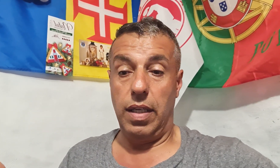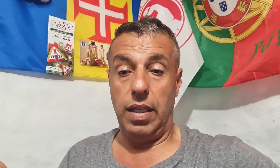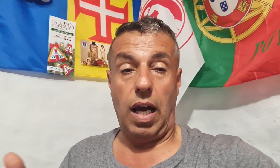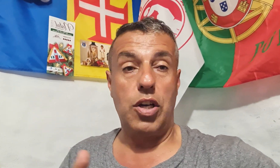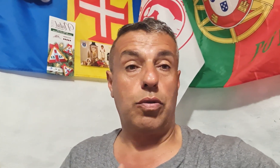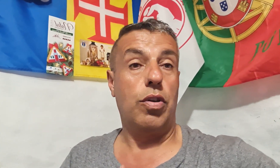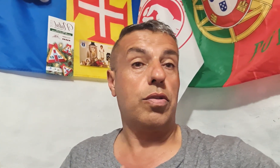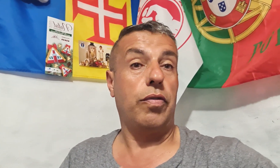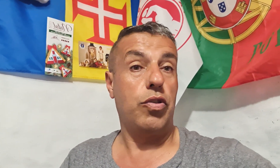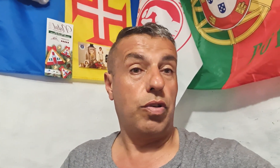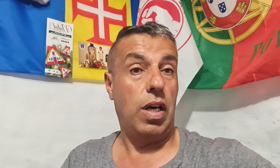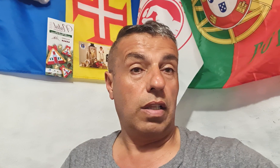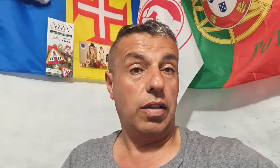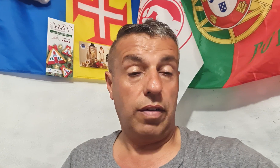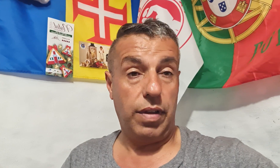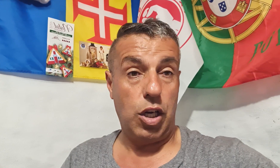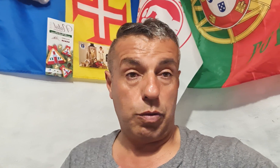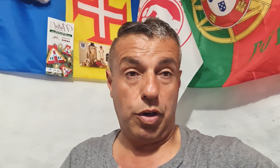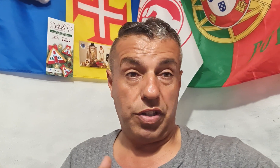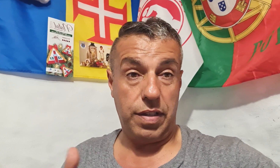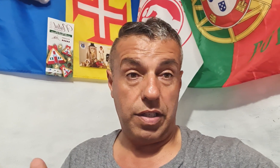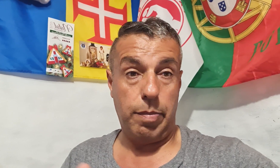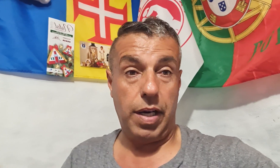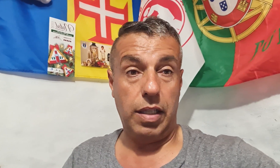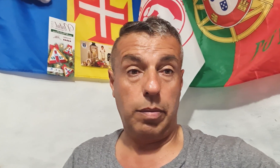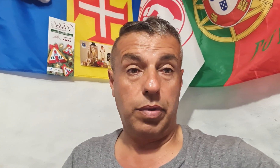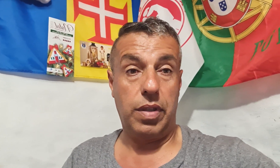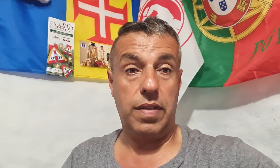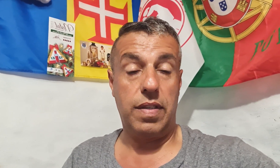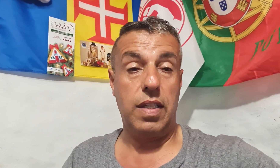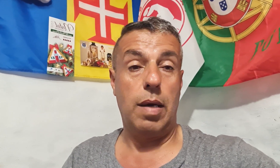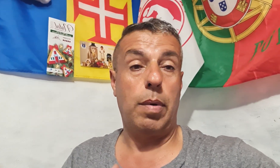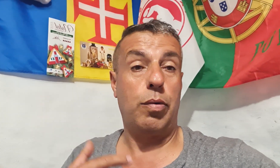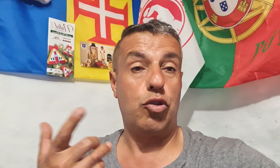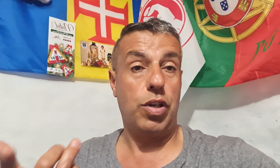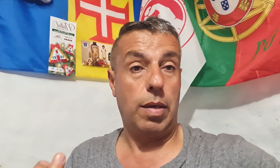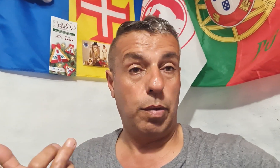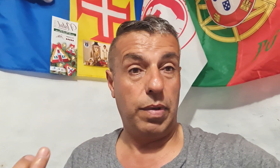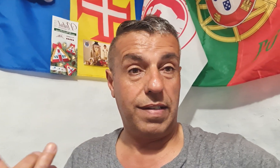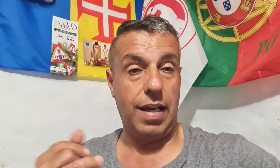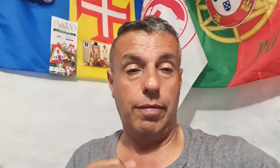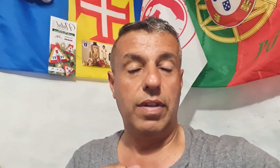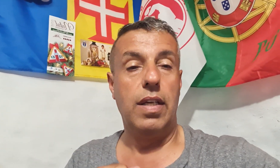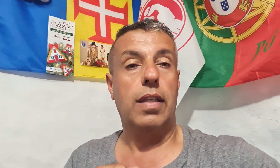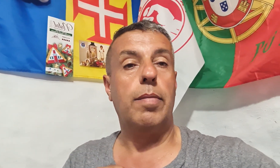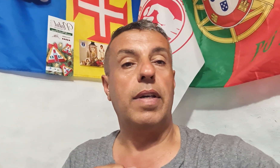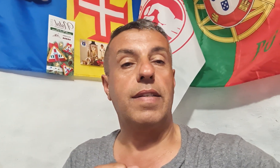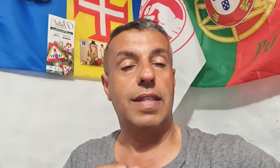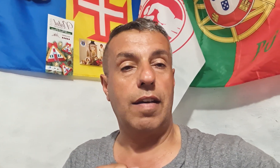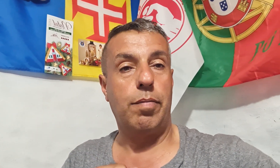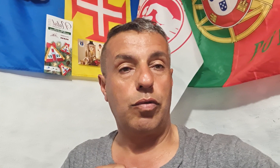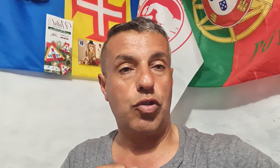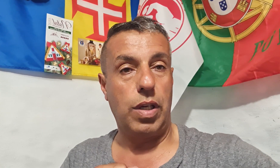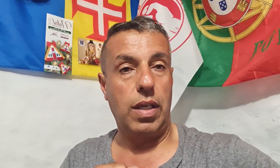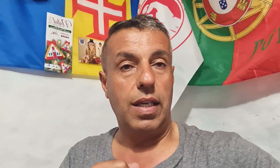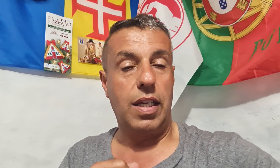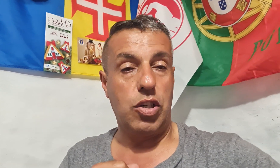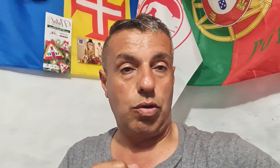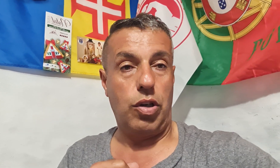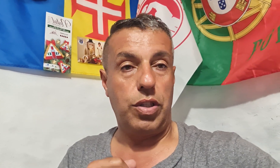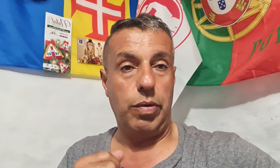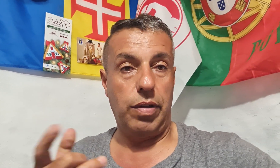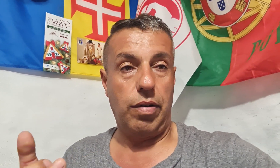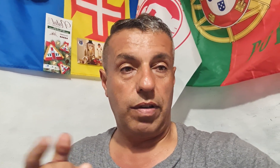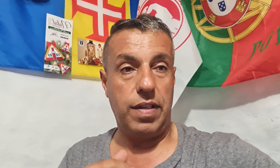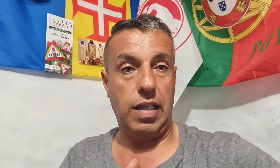Portanto, acho que o nosso Governo Regional deve dar respostas a esta parte, porque se é para proteger a população, também se deve proteger